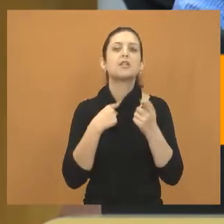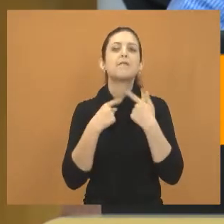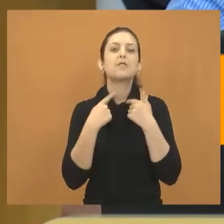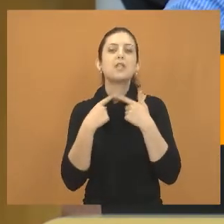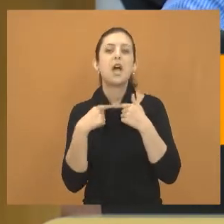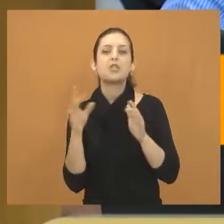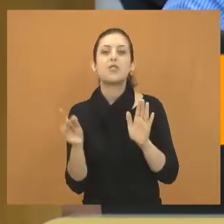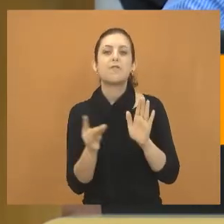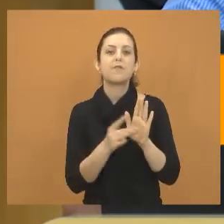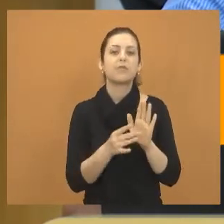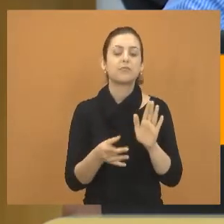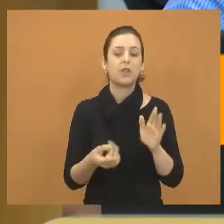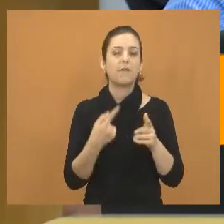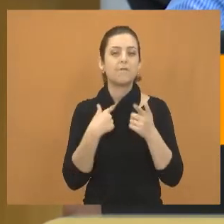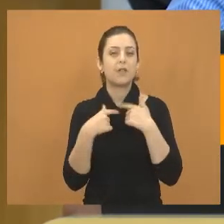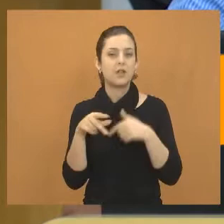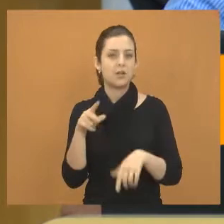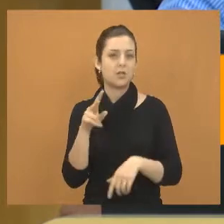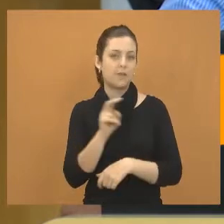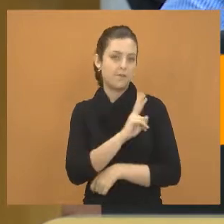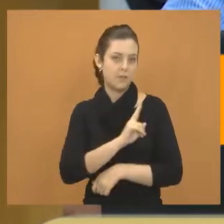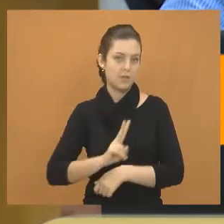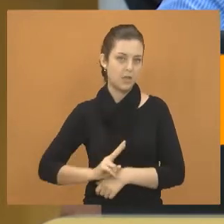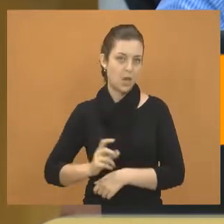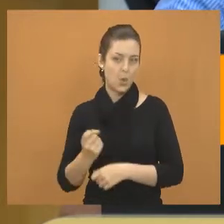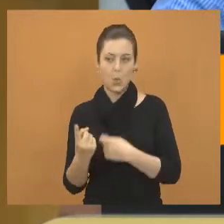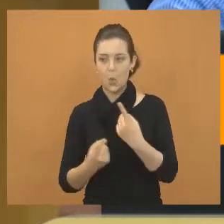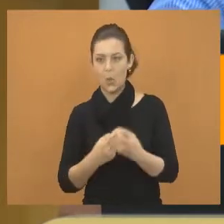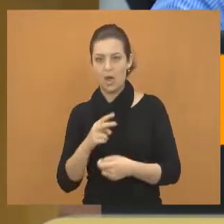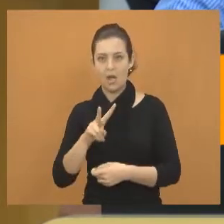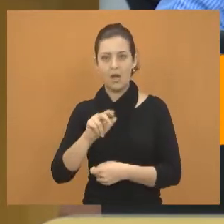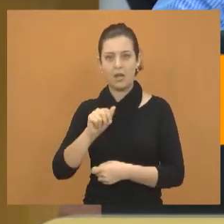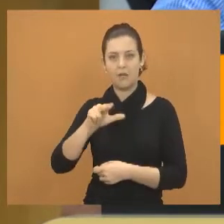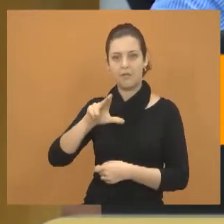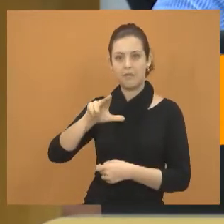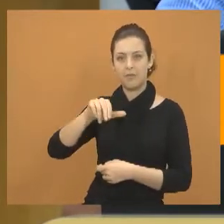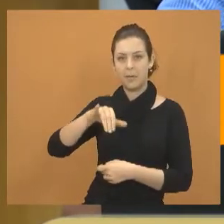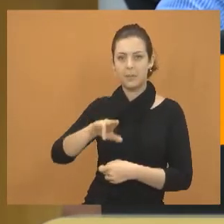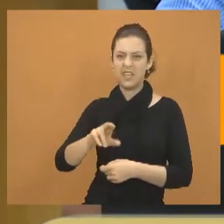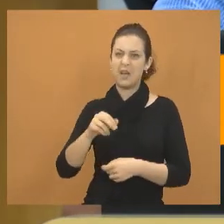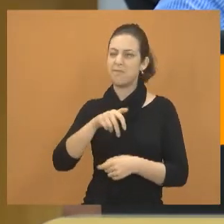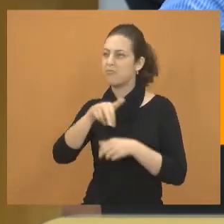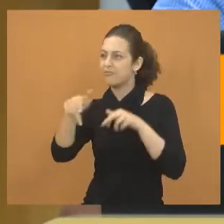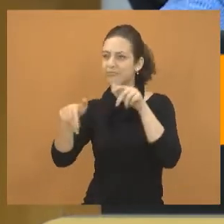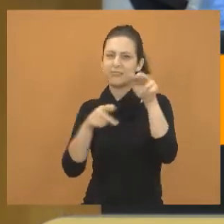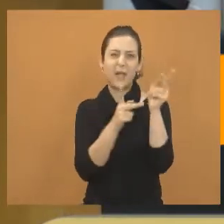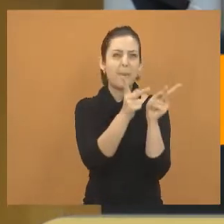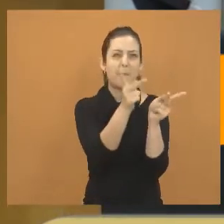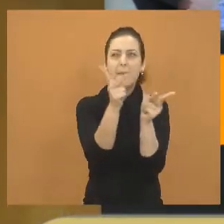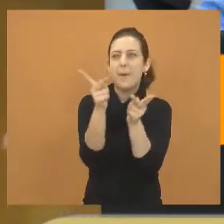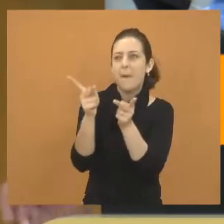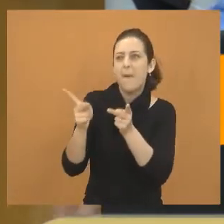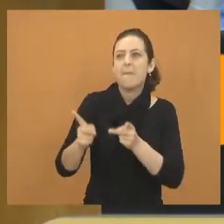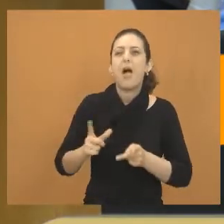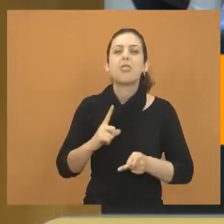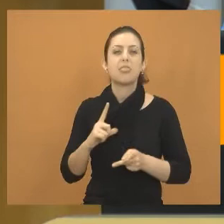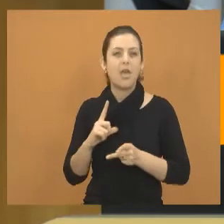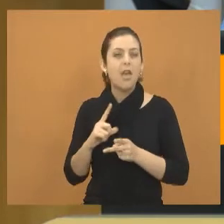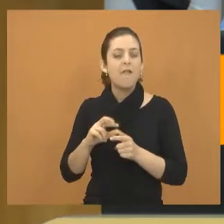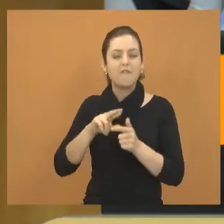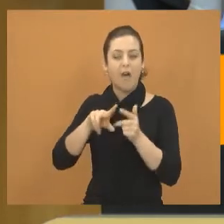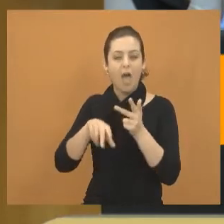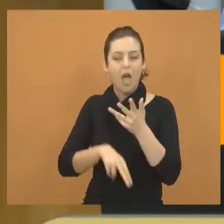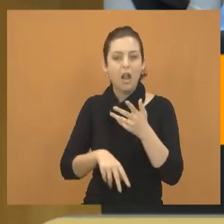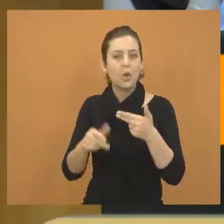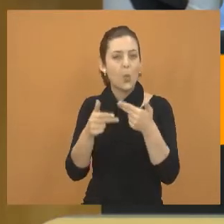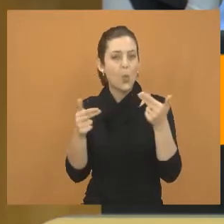e como vereadores, tem vereadores como o Valmir, que eu sei que anda a cidade inteira, que deve ter aí uma bagagem de demandas,